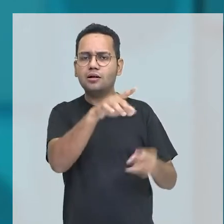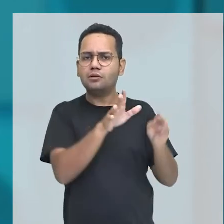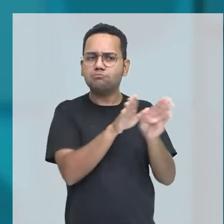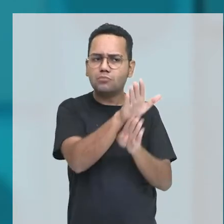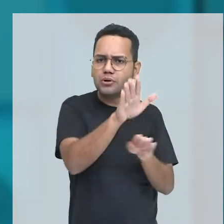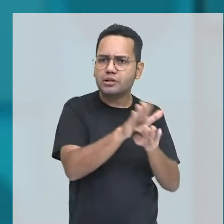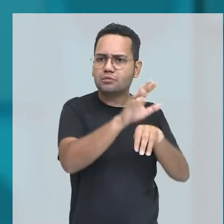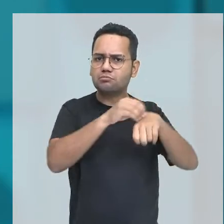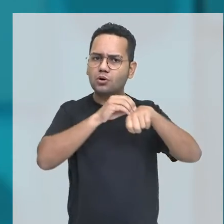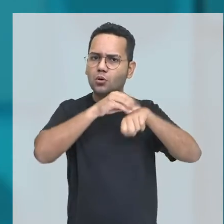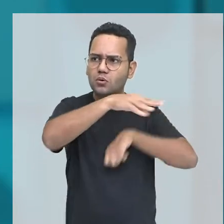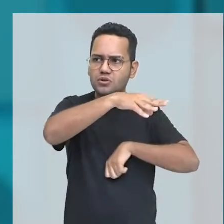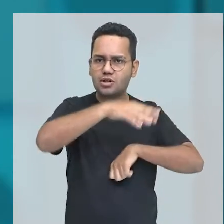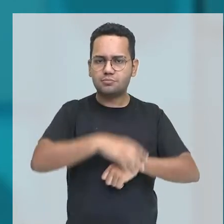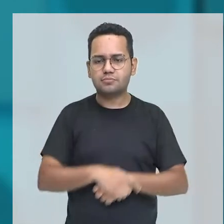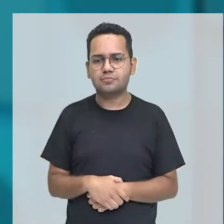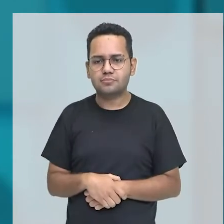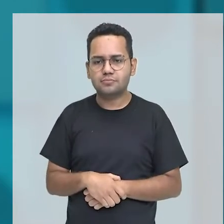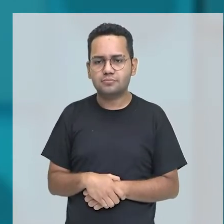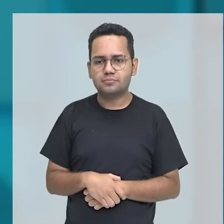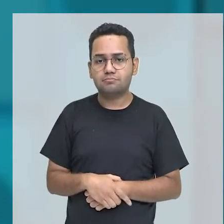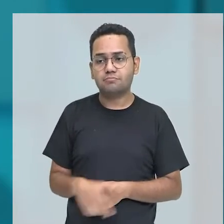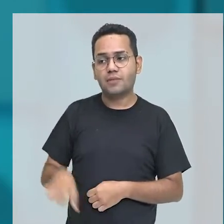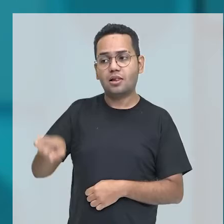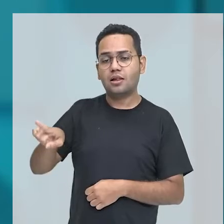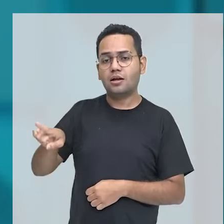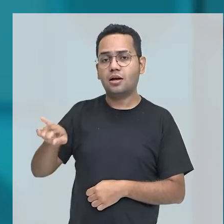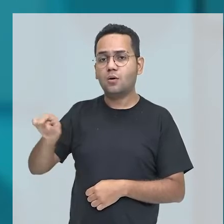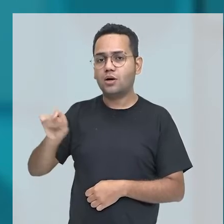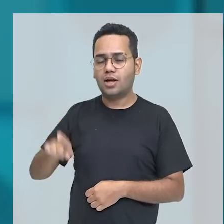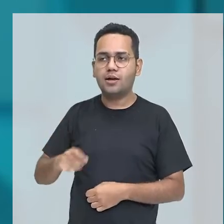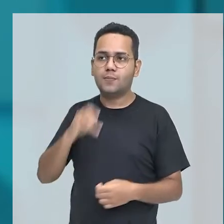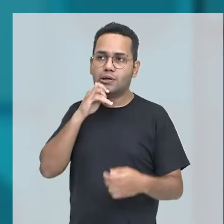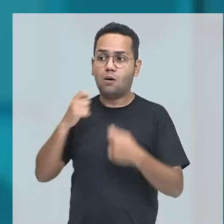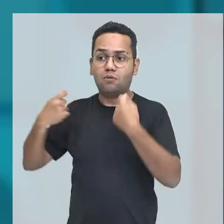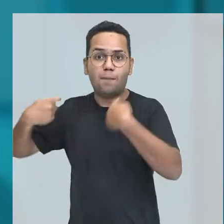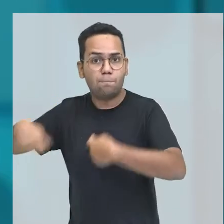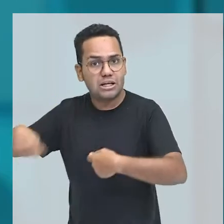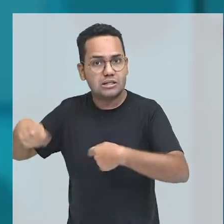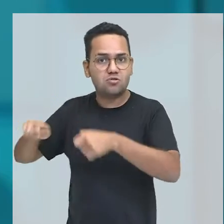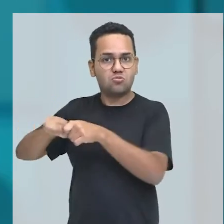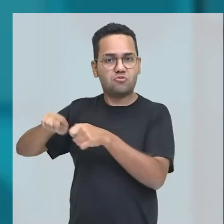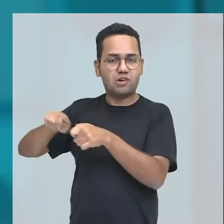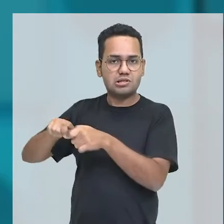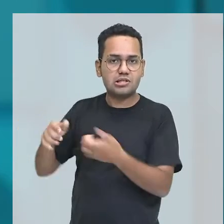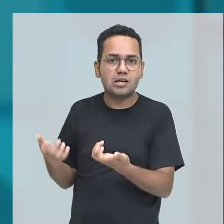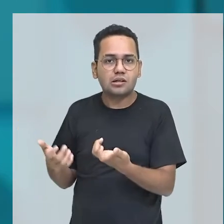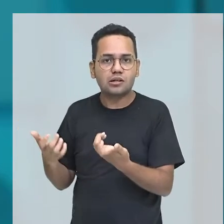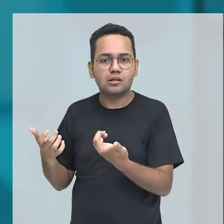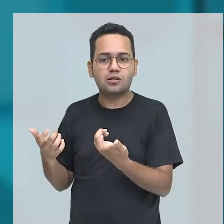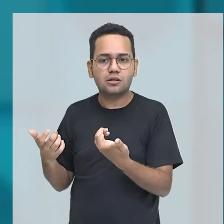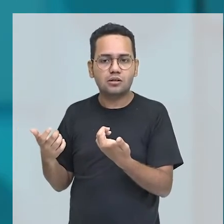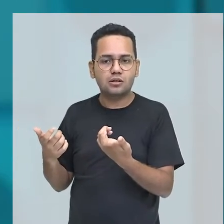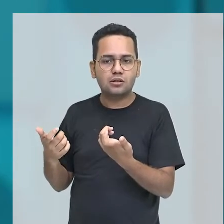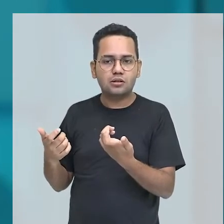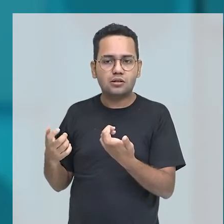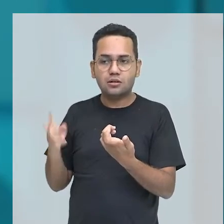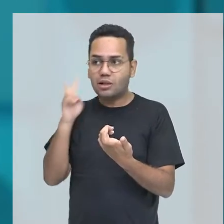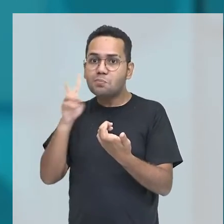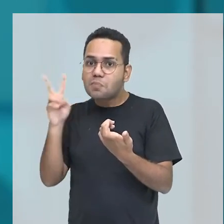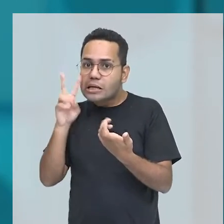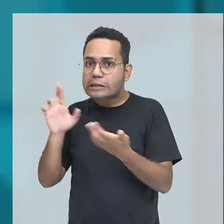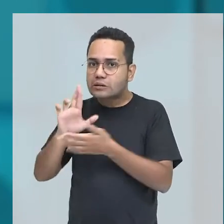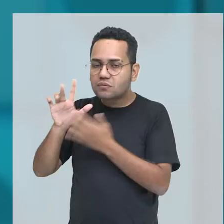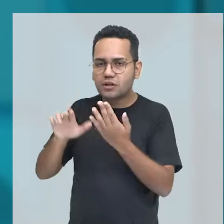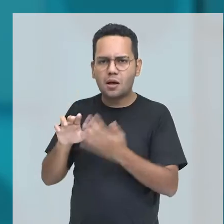uma recomendação, tá certo? Já o must é um dever, né? Eu estou passando uma obrigação. Eles por si